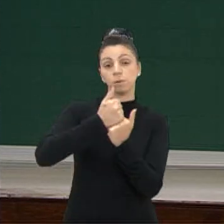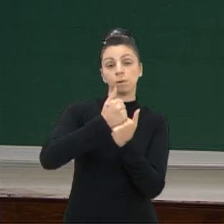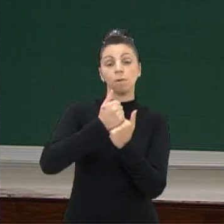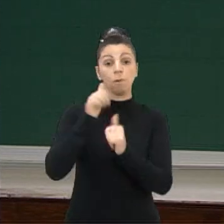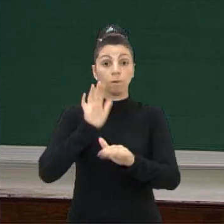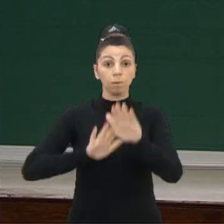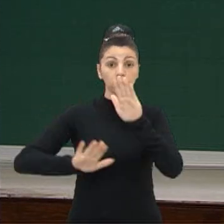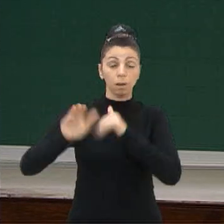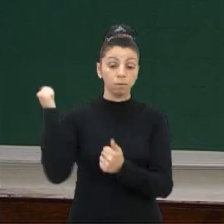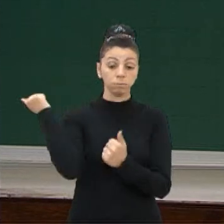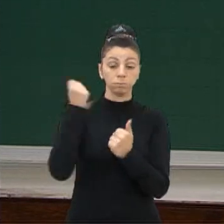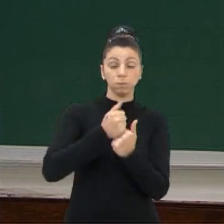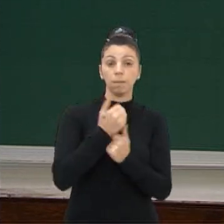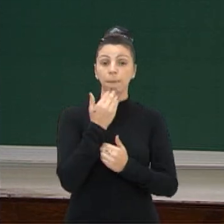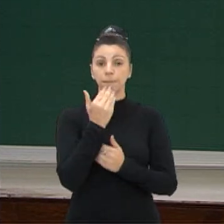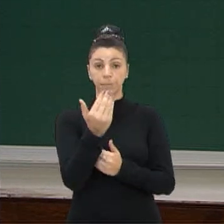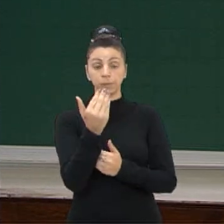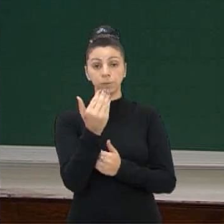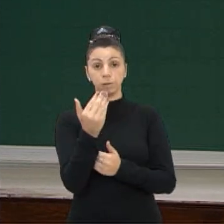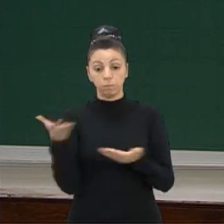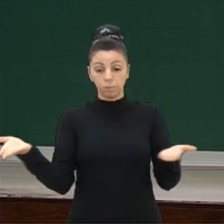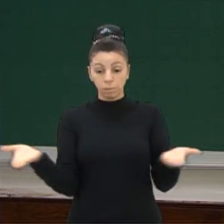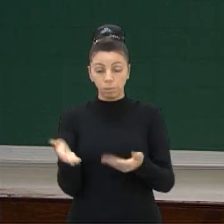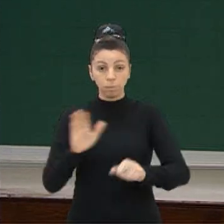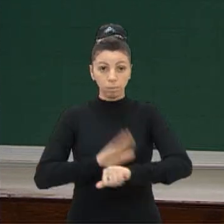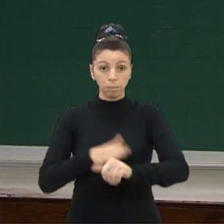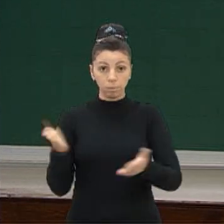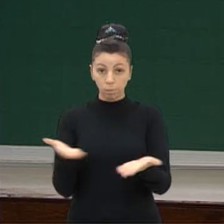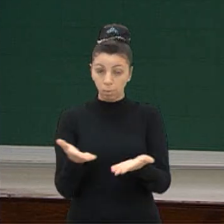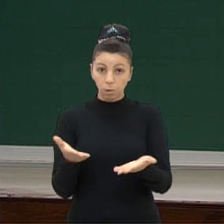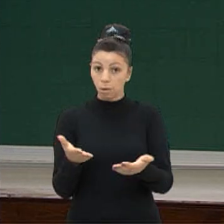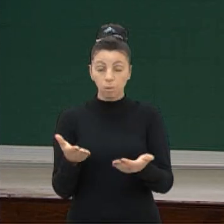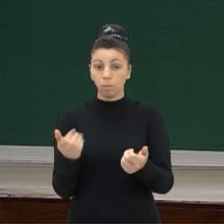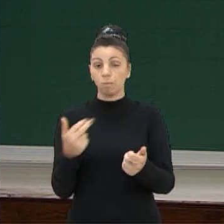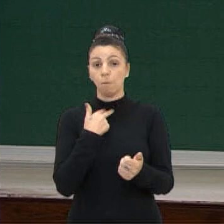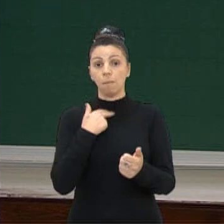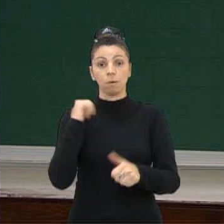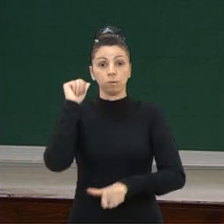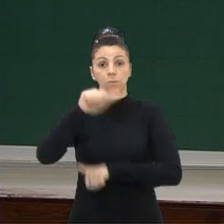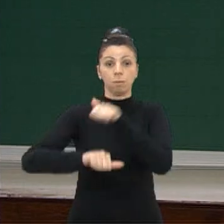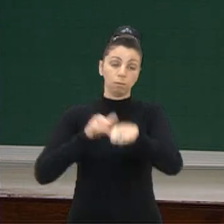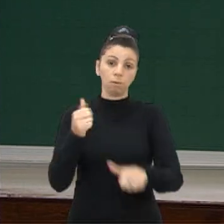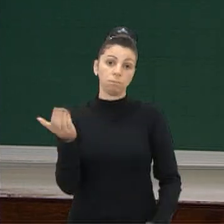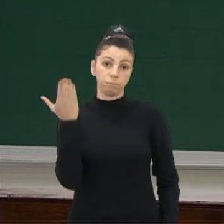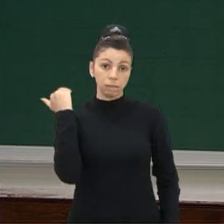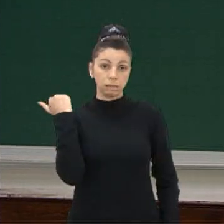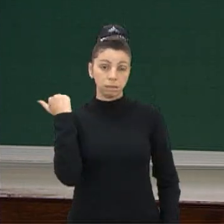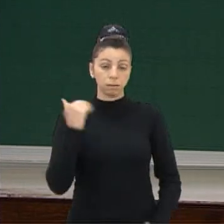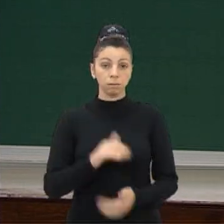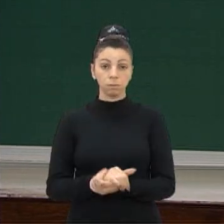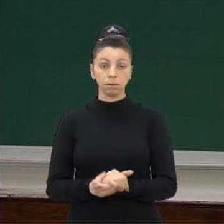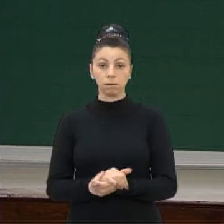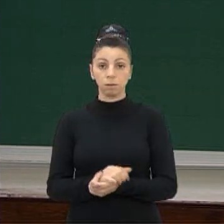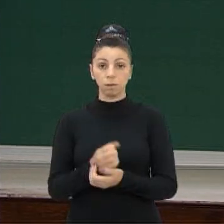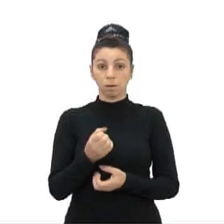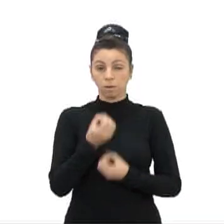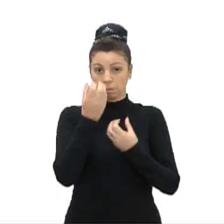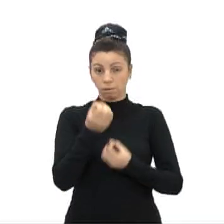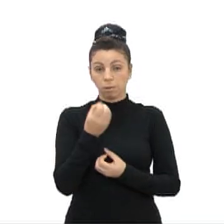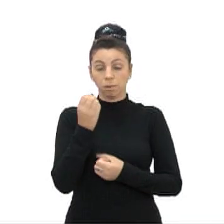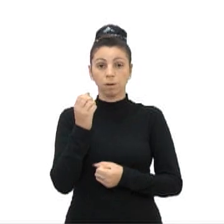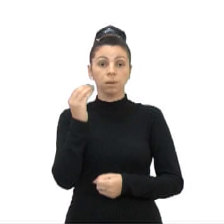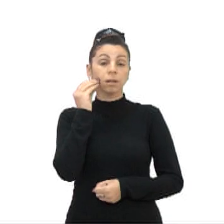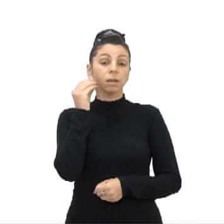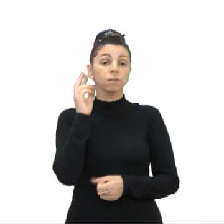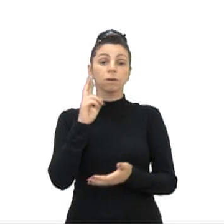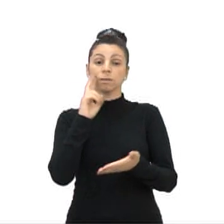cuidado. Se está pedindo tempo presente, eu não posso mudar ele para o passado. Ok? Então... de posse dessas informações, tentem responder a mais